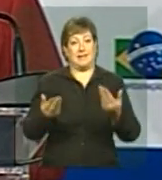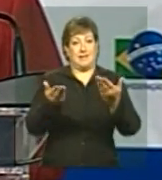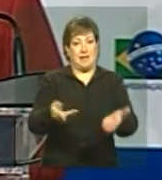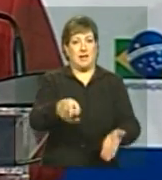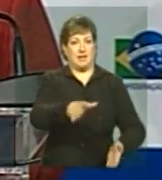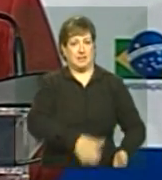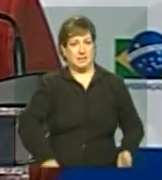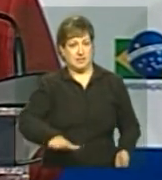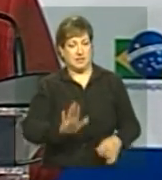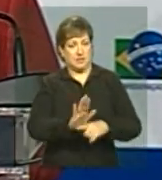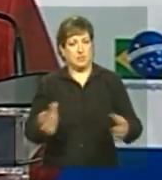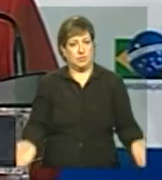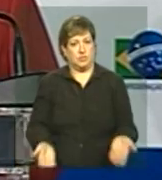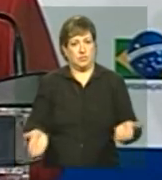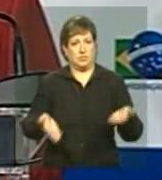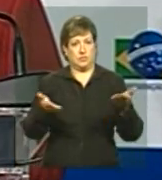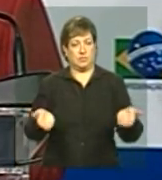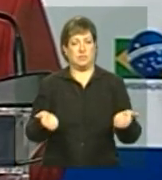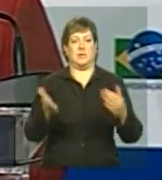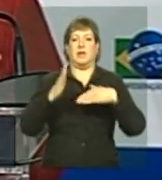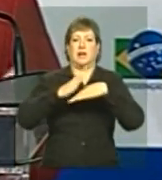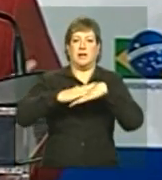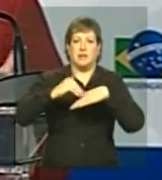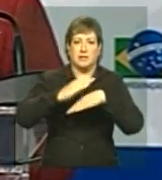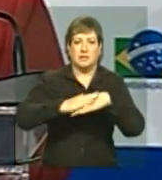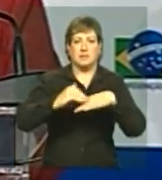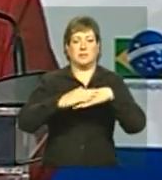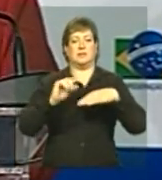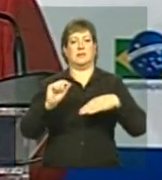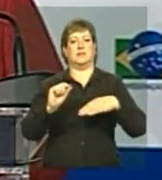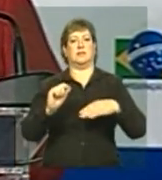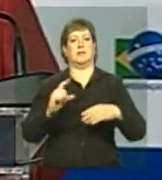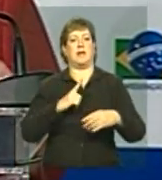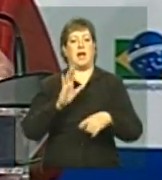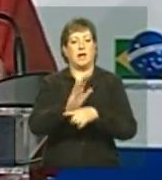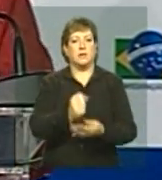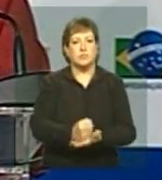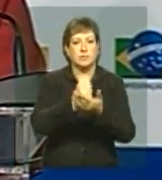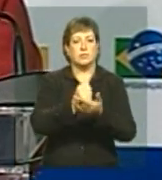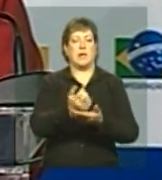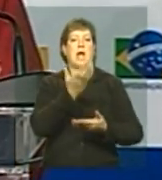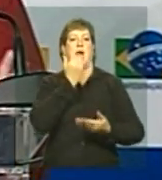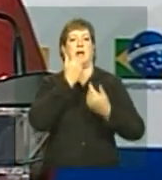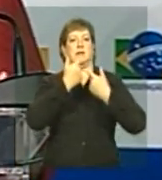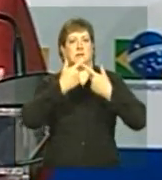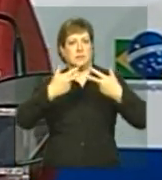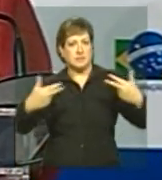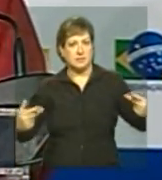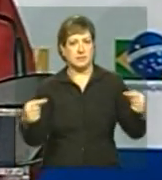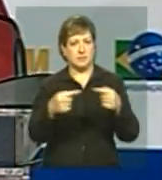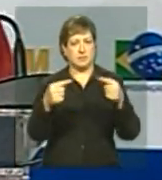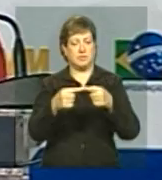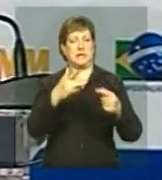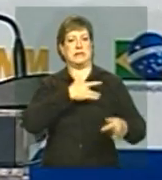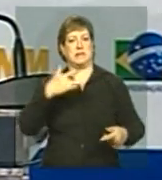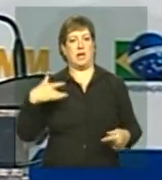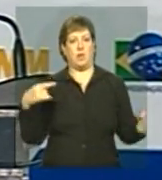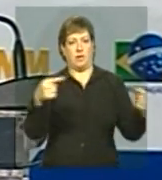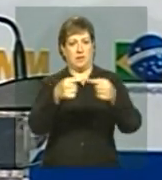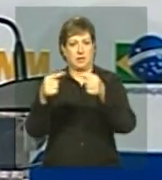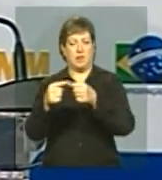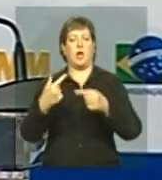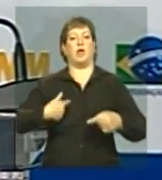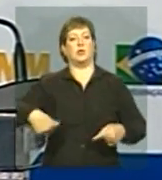estímulos adequados, carinho, proteção, alimentação adequada, saúde adequada, nós